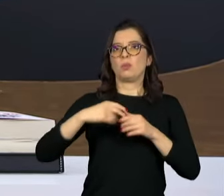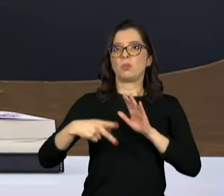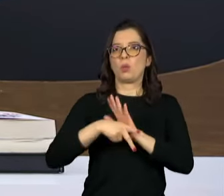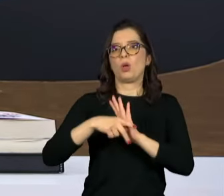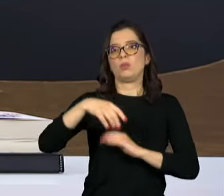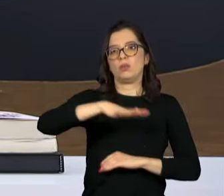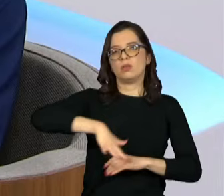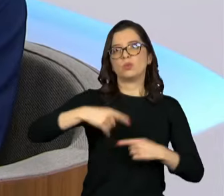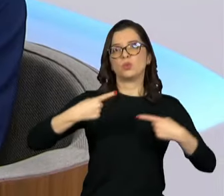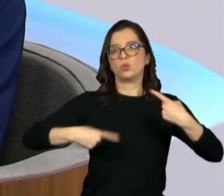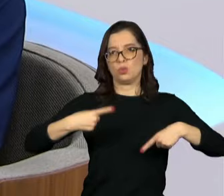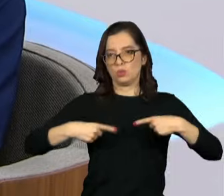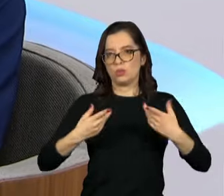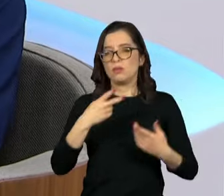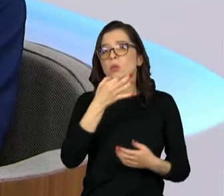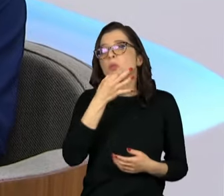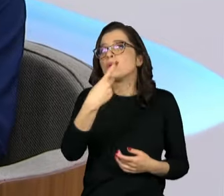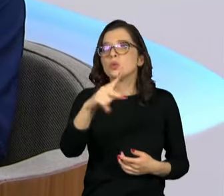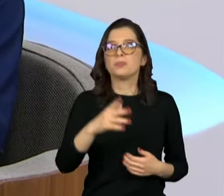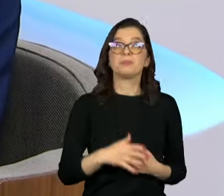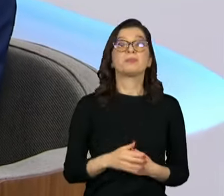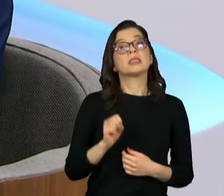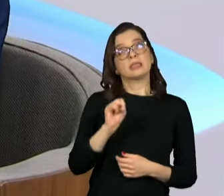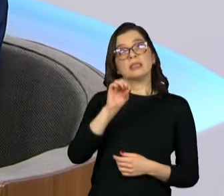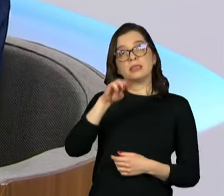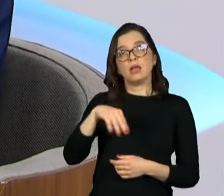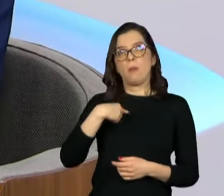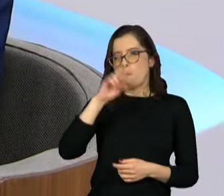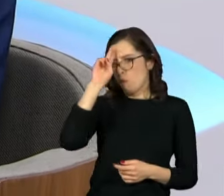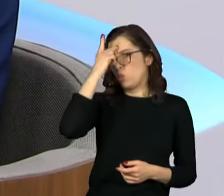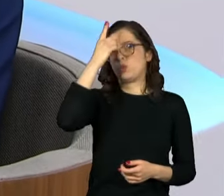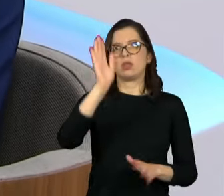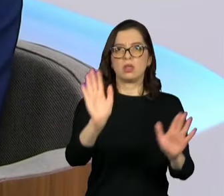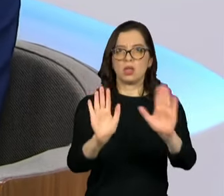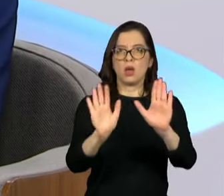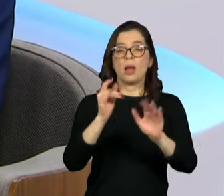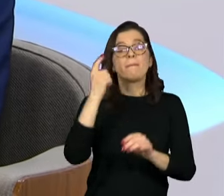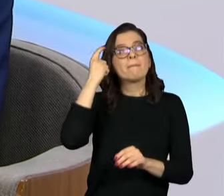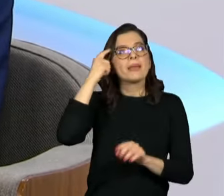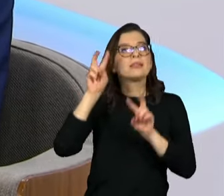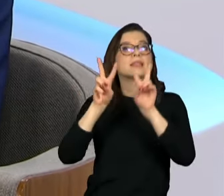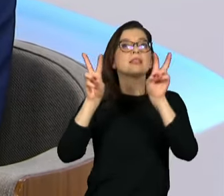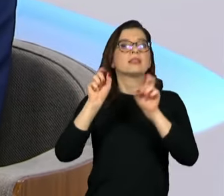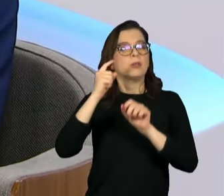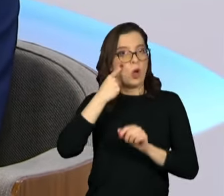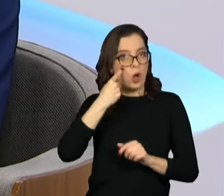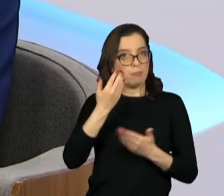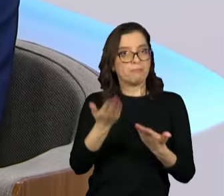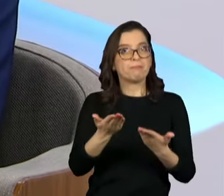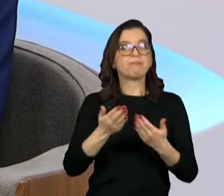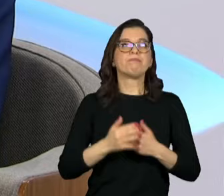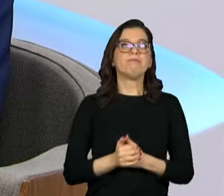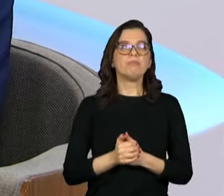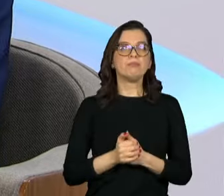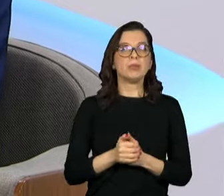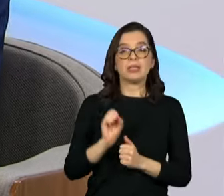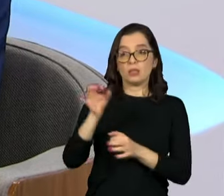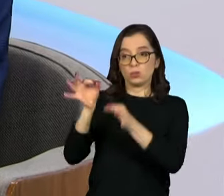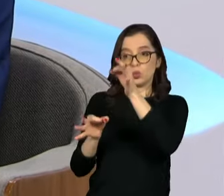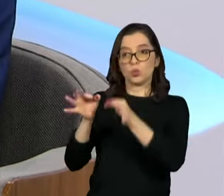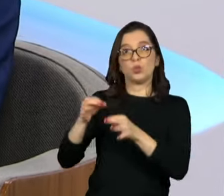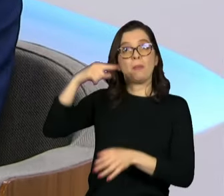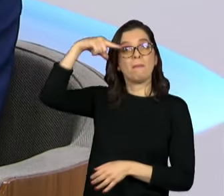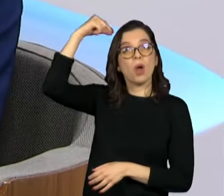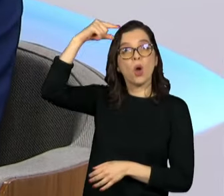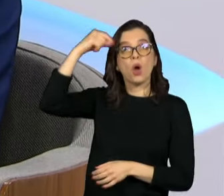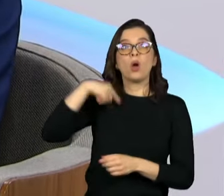convicção? I do. I haven't changed my mind. The issue is this, where Justice Barroso